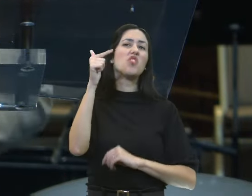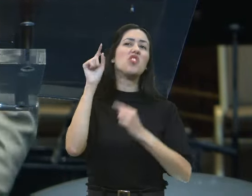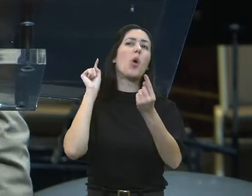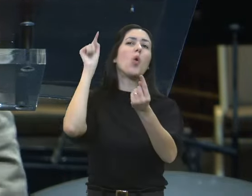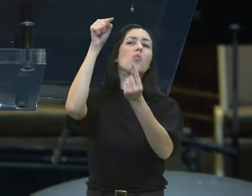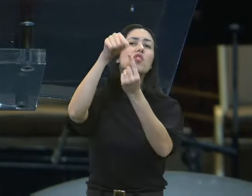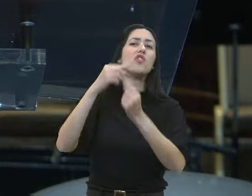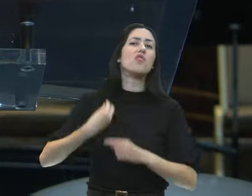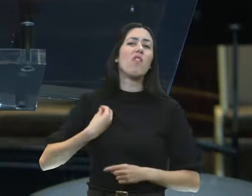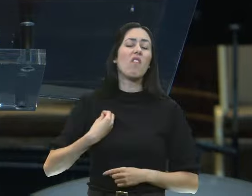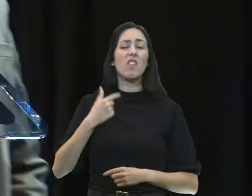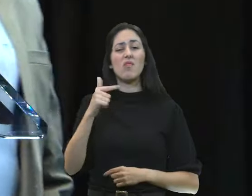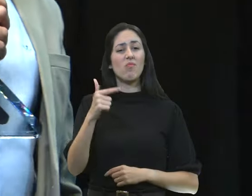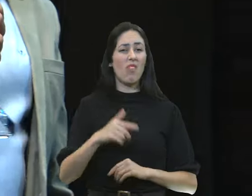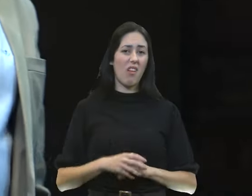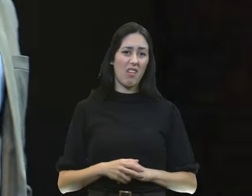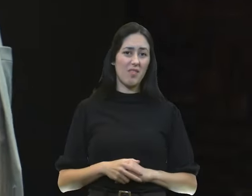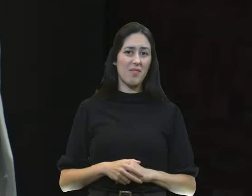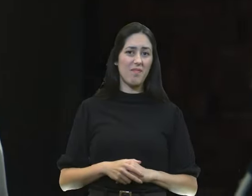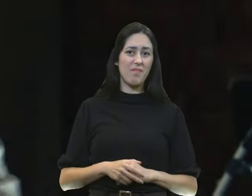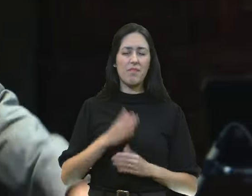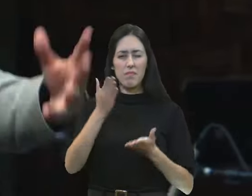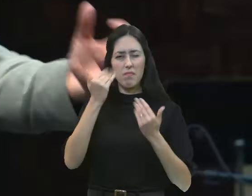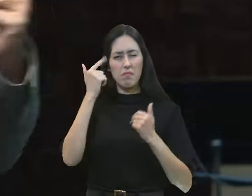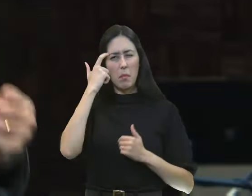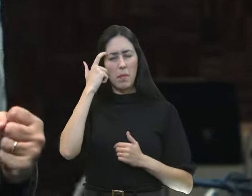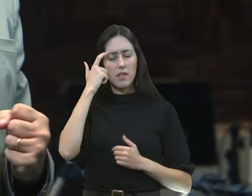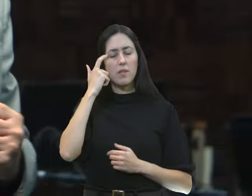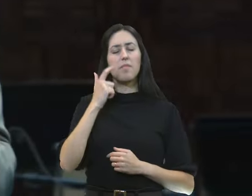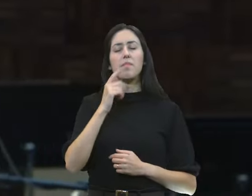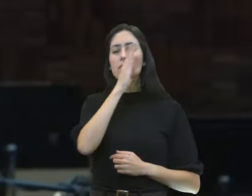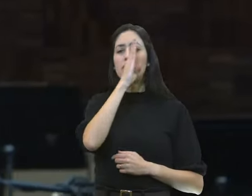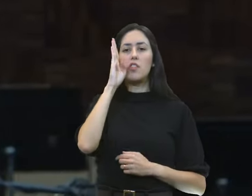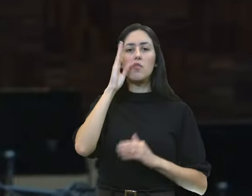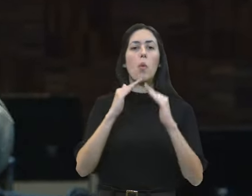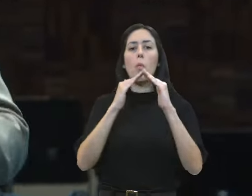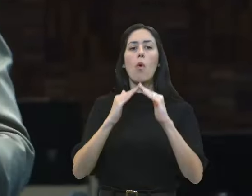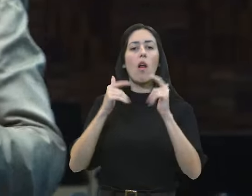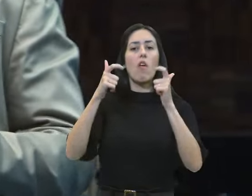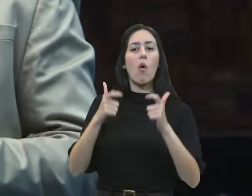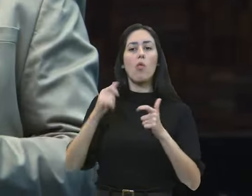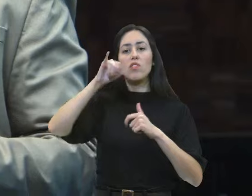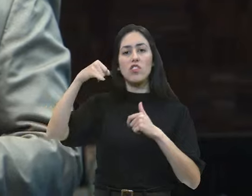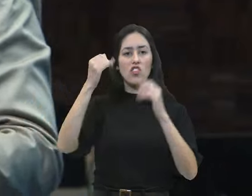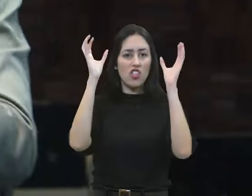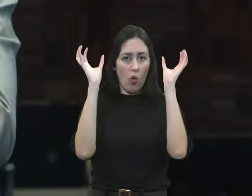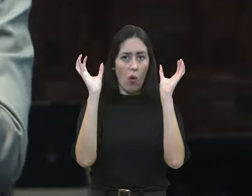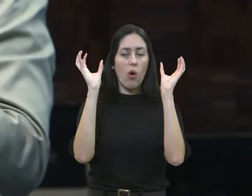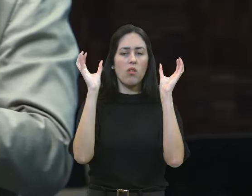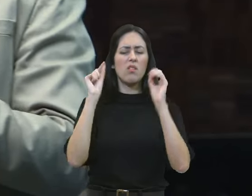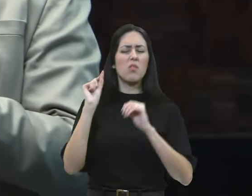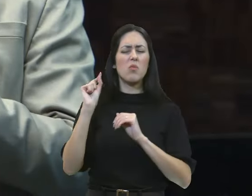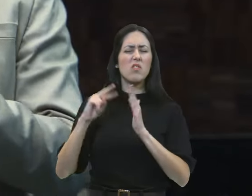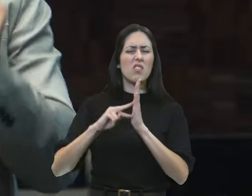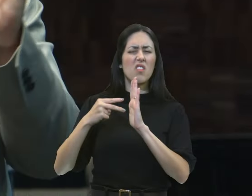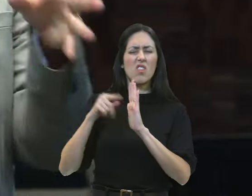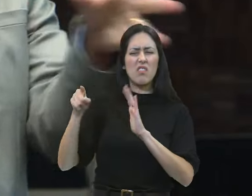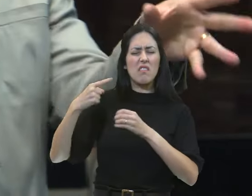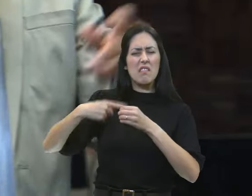dele. Vamos pensar em mais um pouco? Ele morava em Jericó. E o que que Jericó representa? Jericó era uma